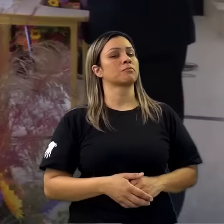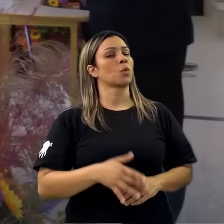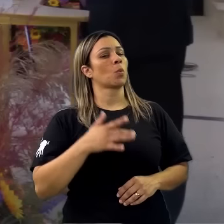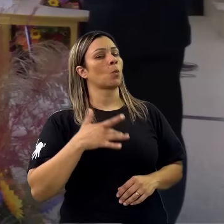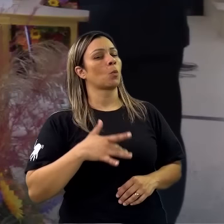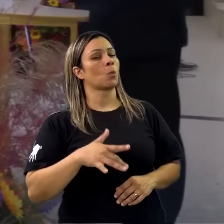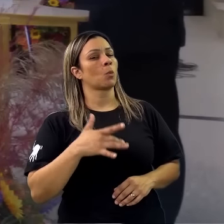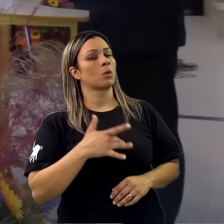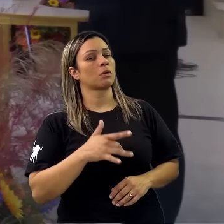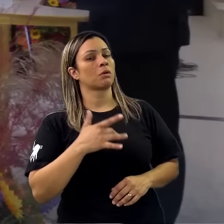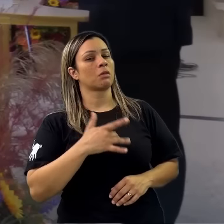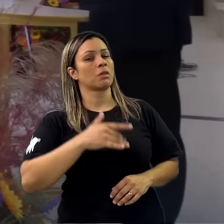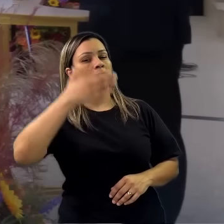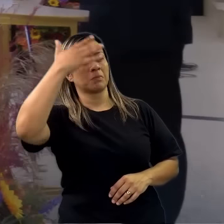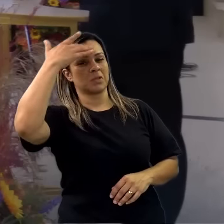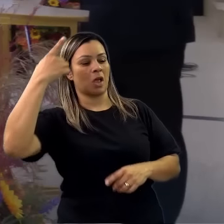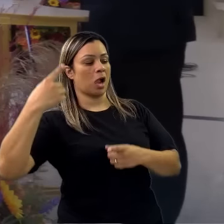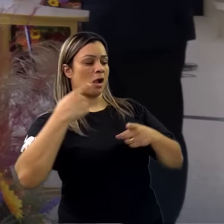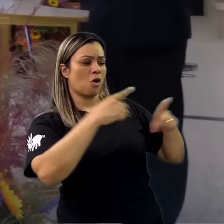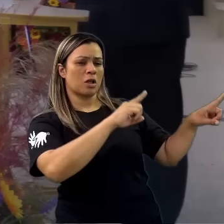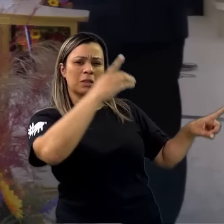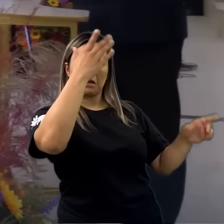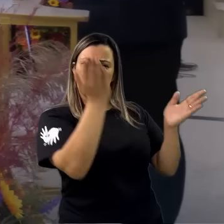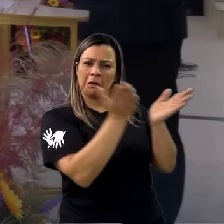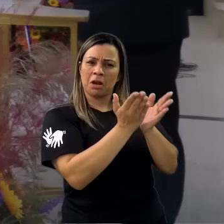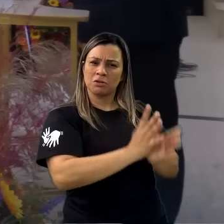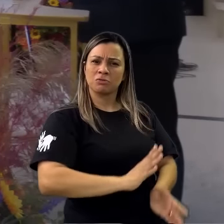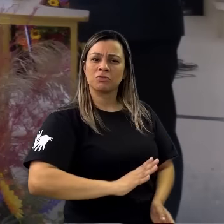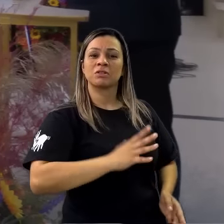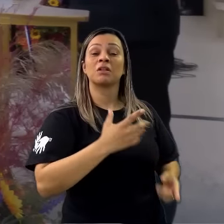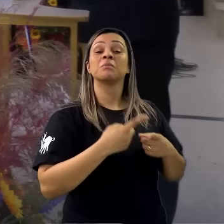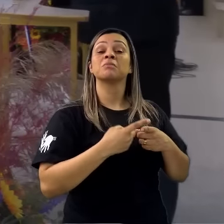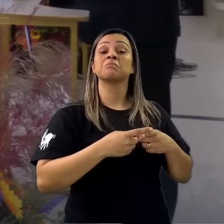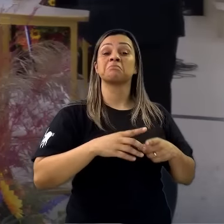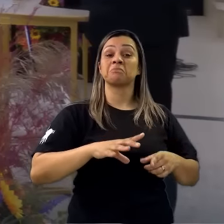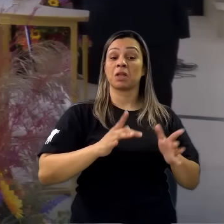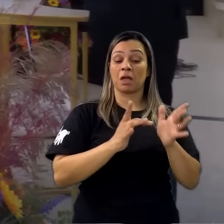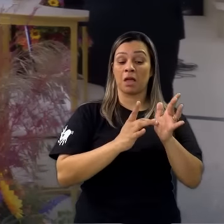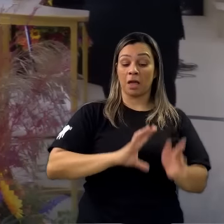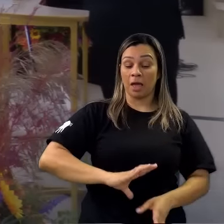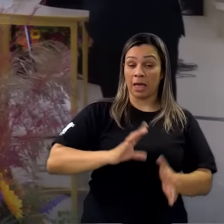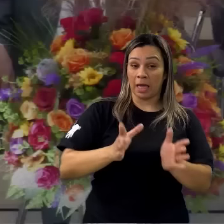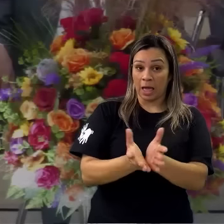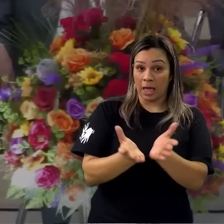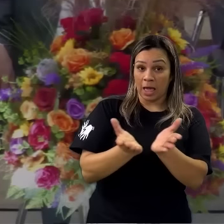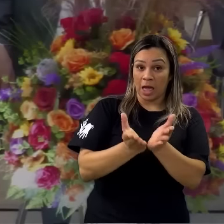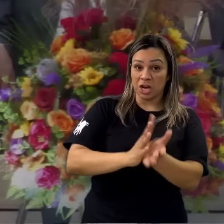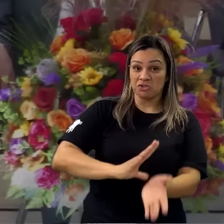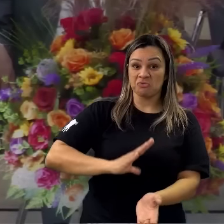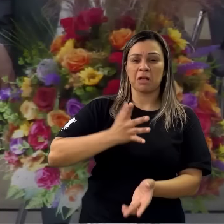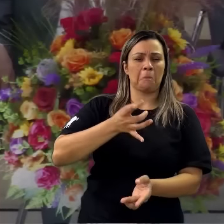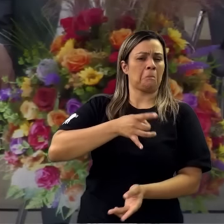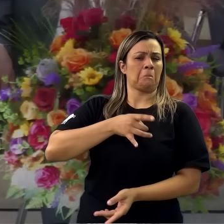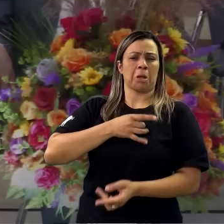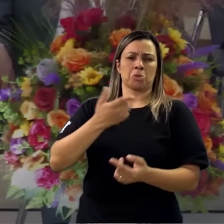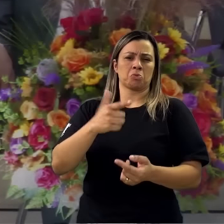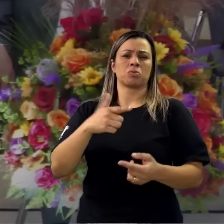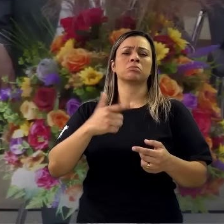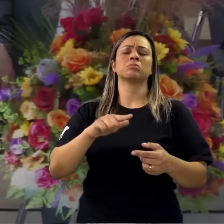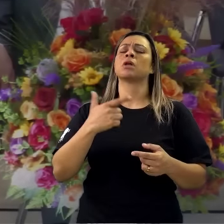ousado não tem obstáculo meu irmão crente ousado não tem Muralha a cliente ousado não tem barreira crente ousado no nome de Jesus ele chega ele